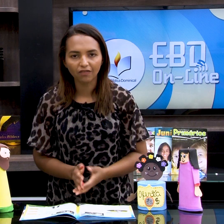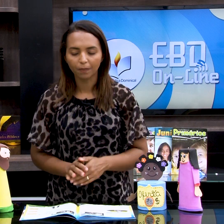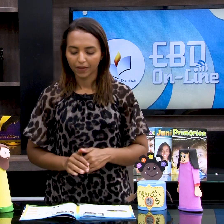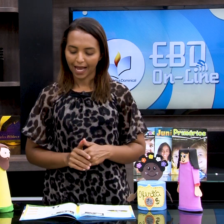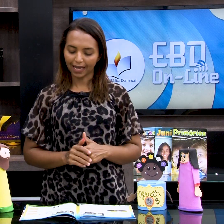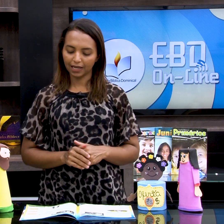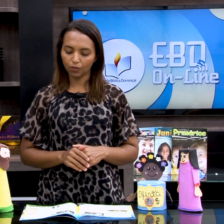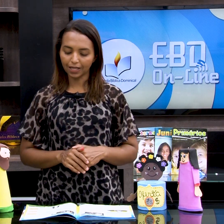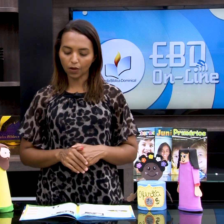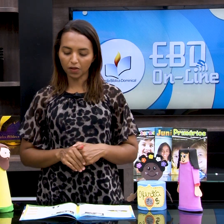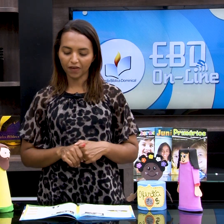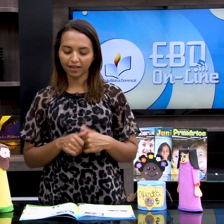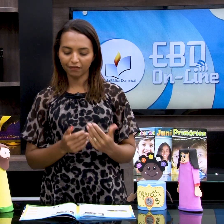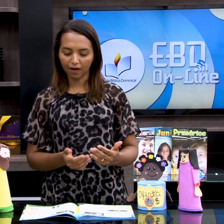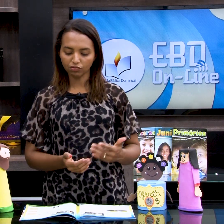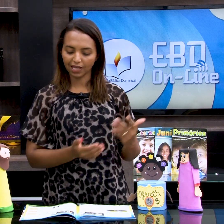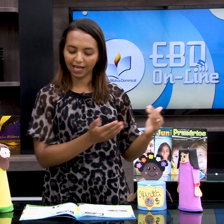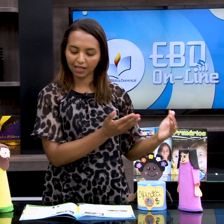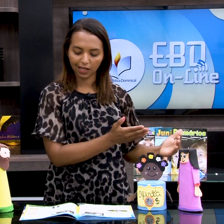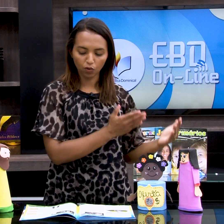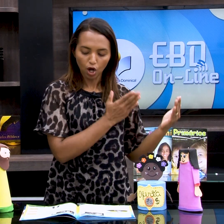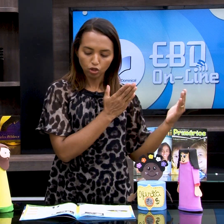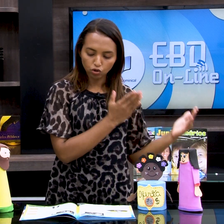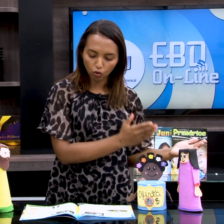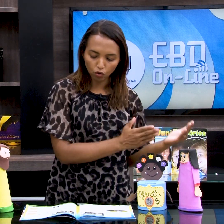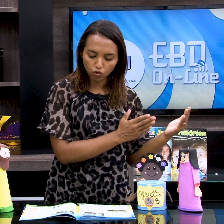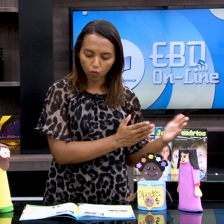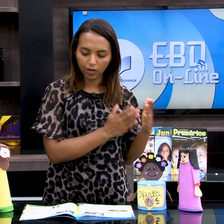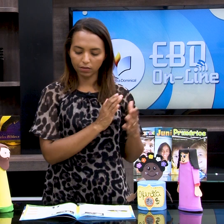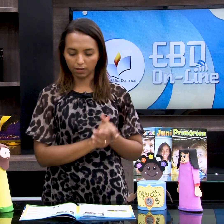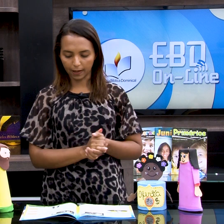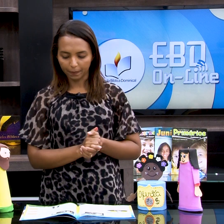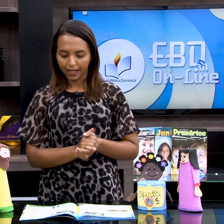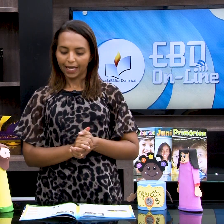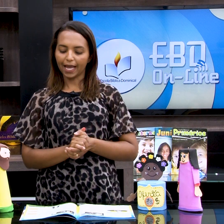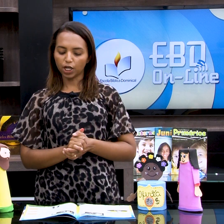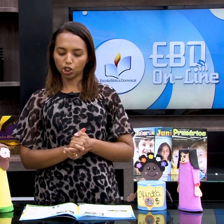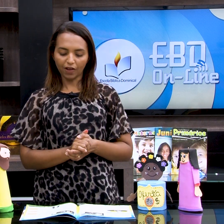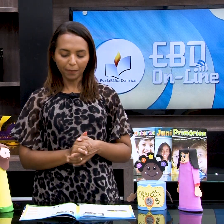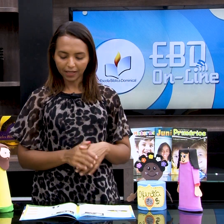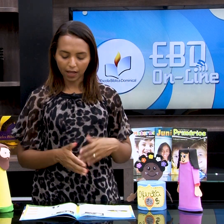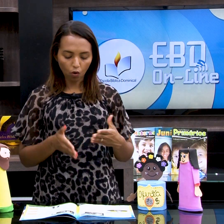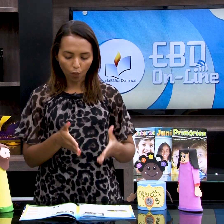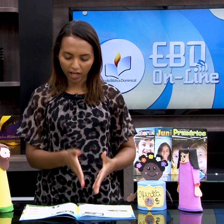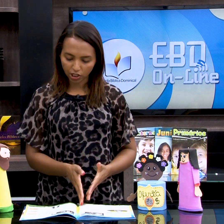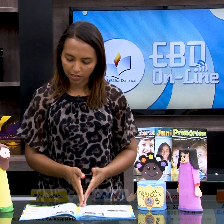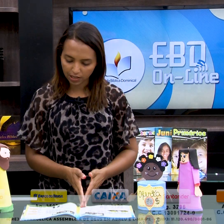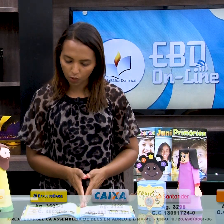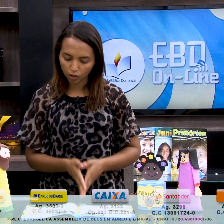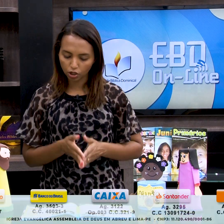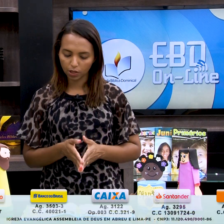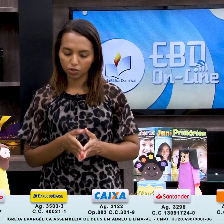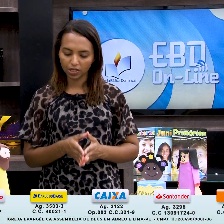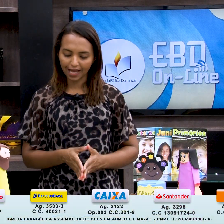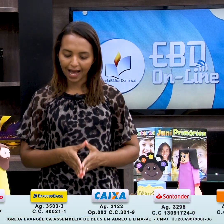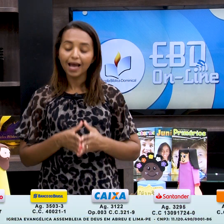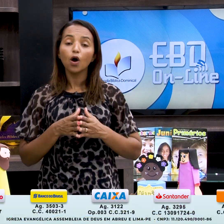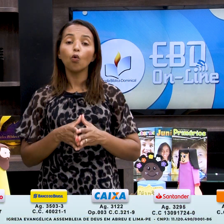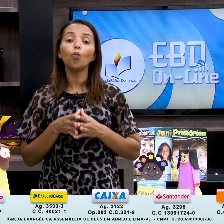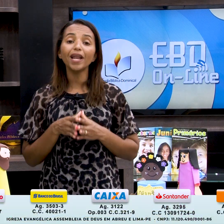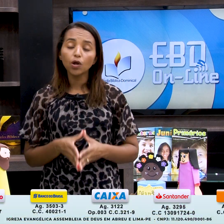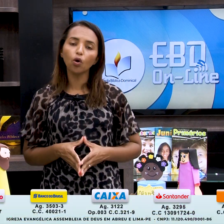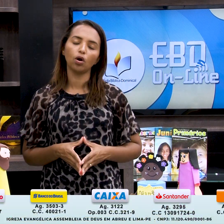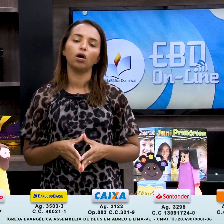sobrava aquilo que não lhe Faria falta e ela deu tudo o que tinha e E aí a gente vai aprender com esta lição que nós temos que